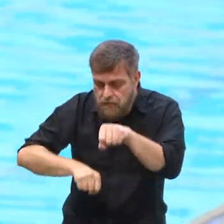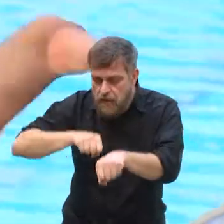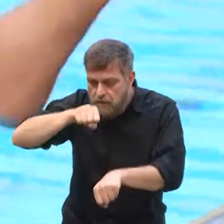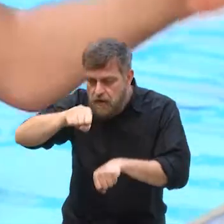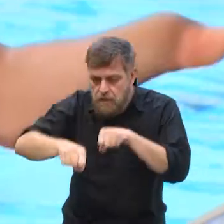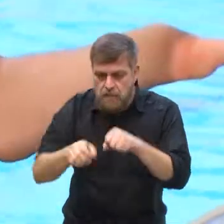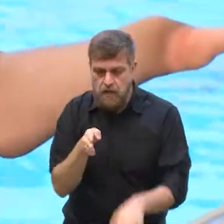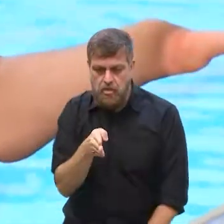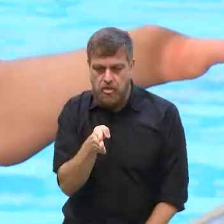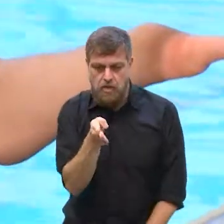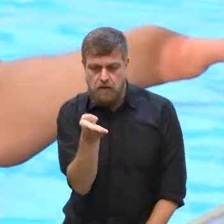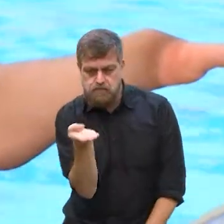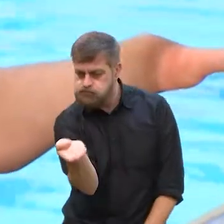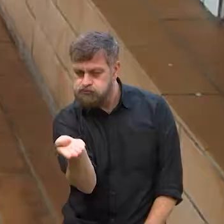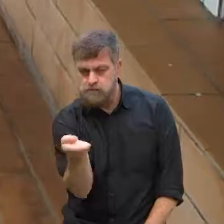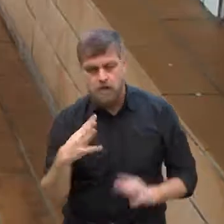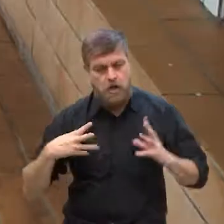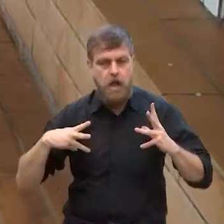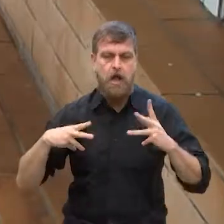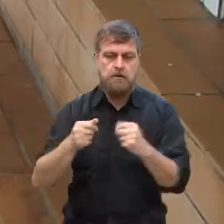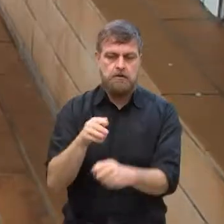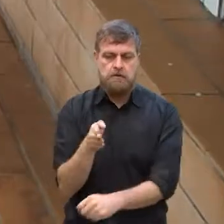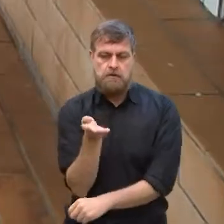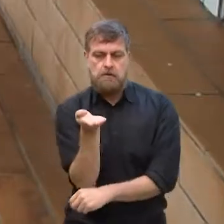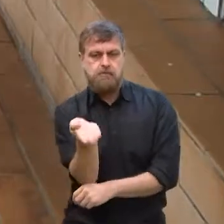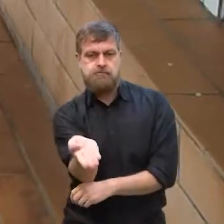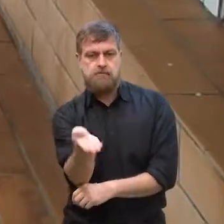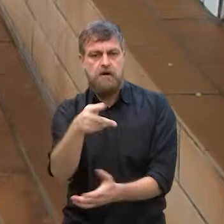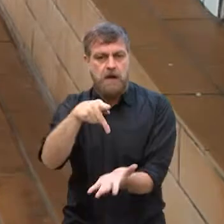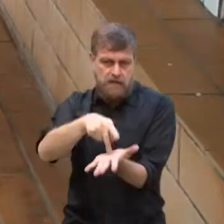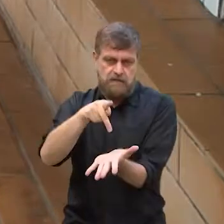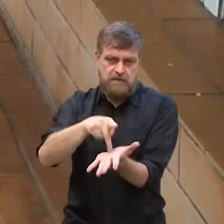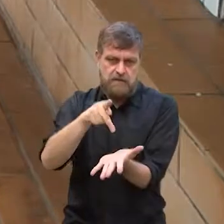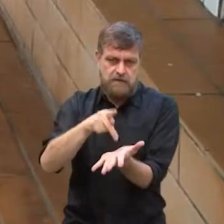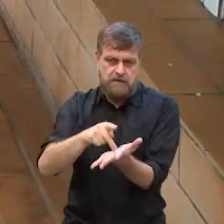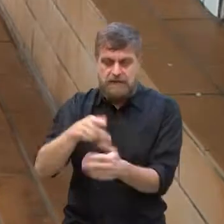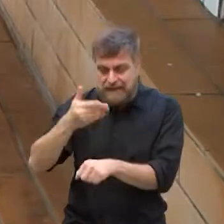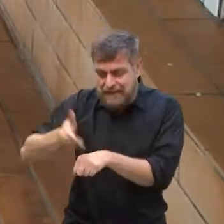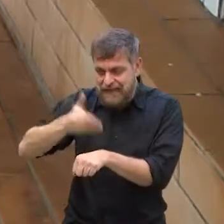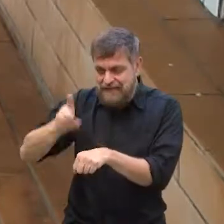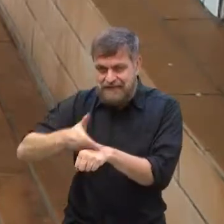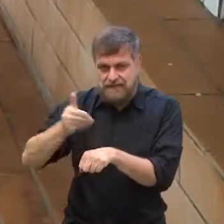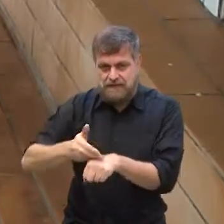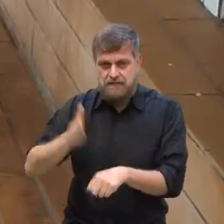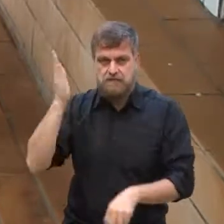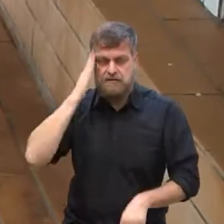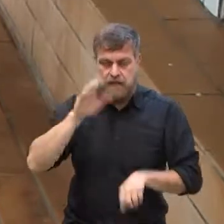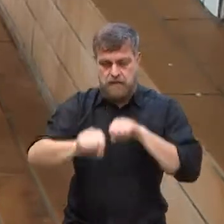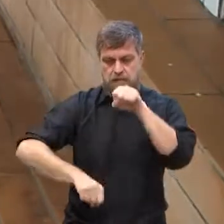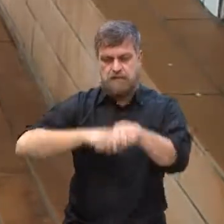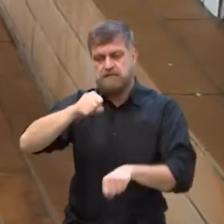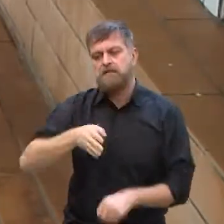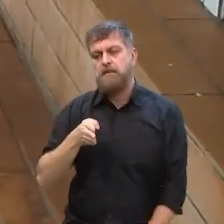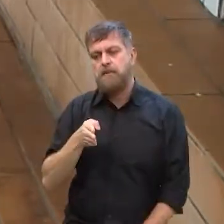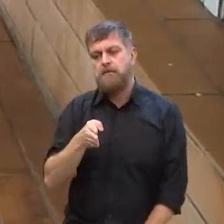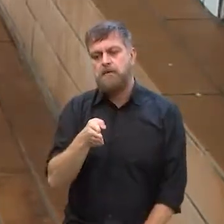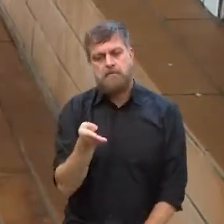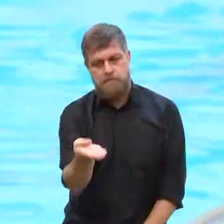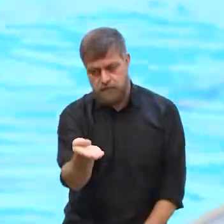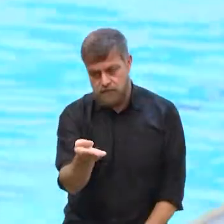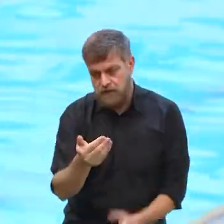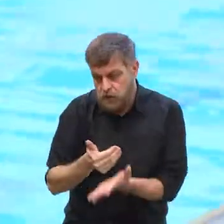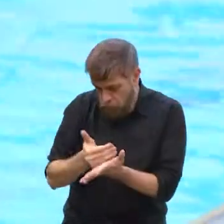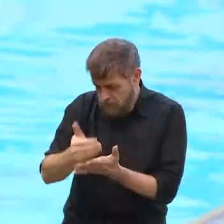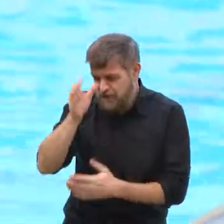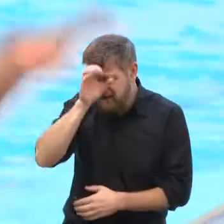de bicicleta e não vai cair? Essa é a grande verdade, né? Assim, sim, gente aprender, isso é uma certeza que você tem. Pra gente você aprender, vai cair. A gente vai cair